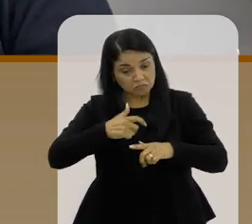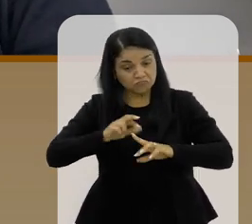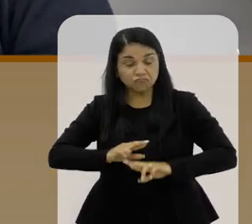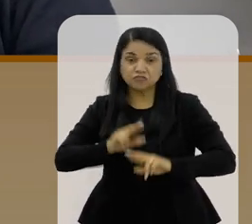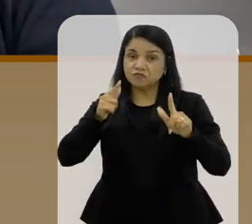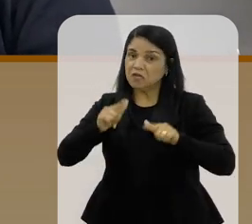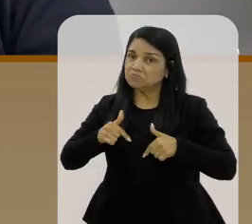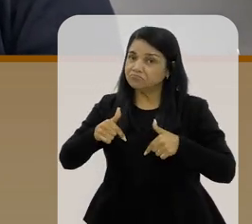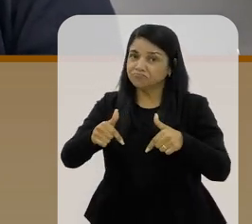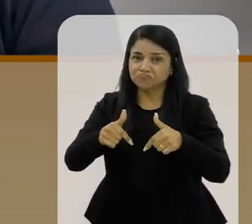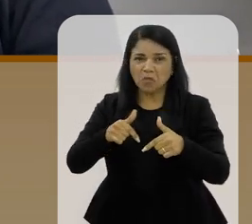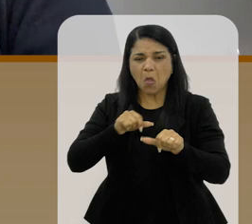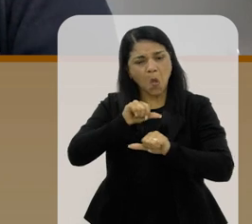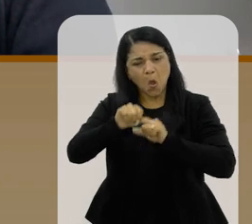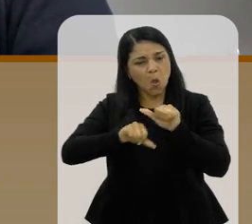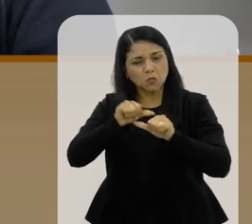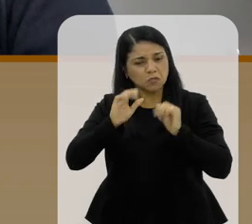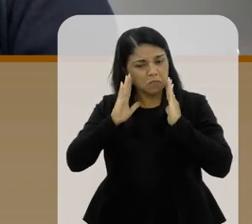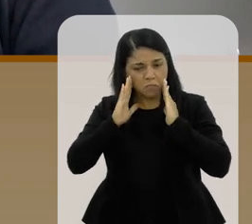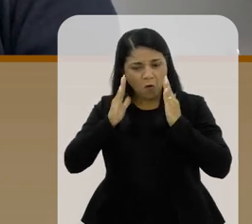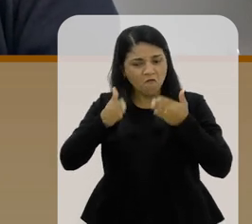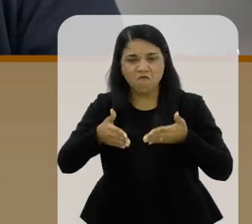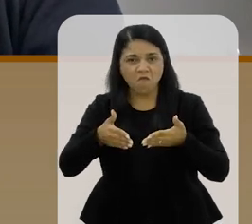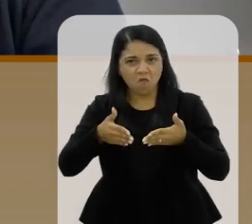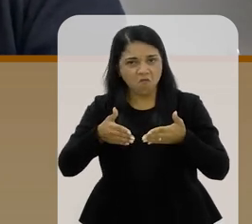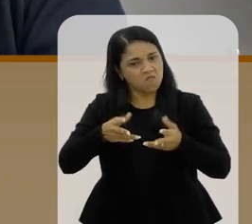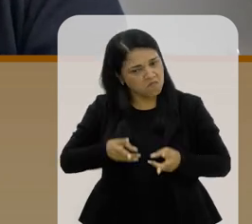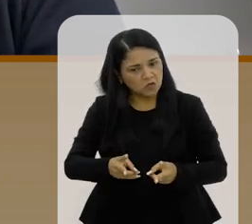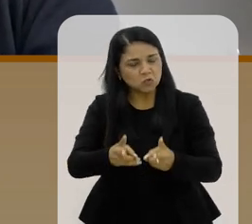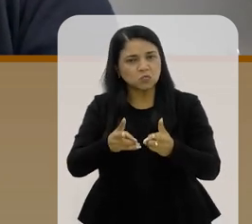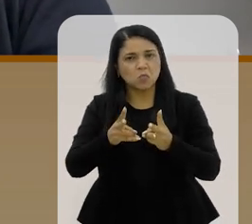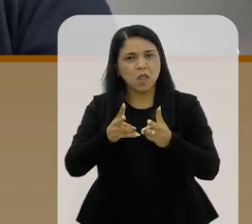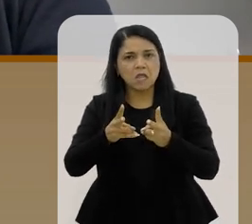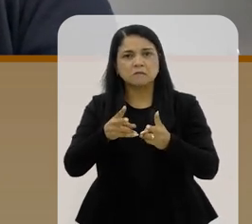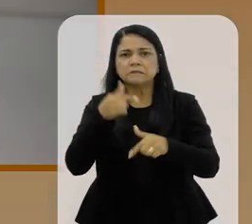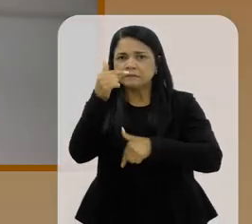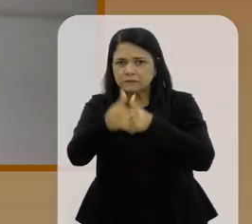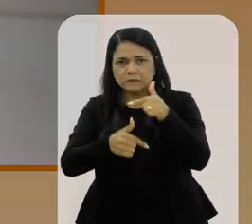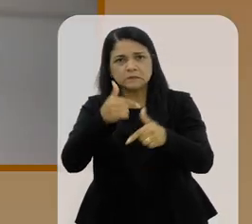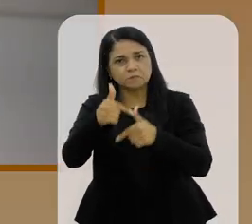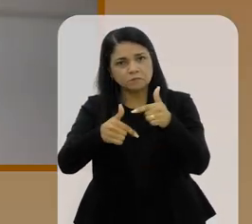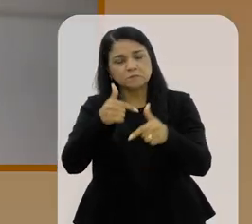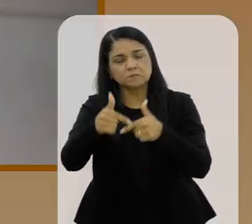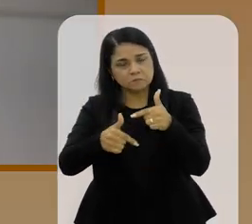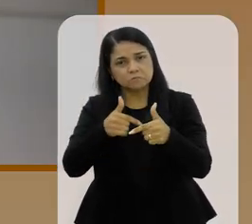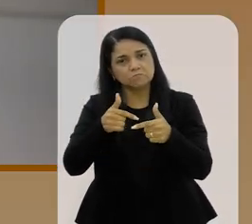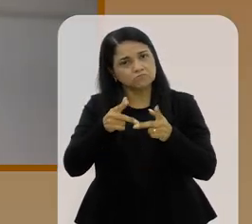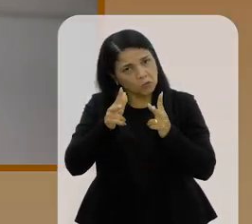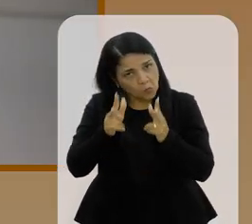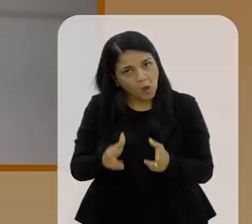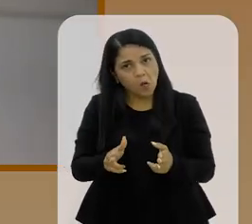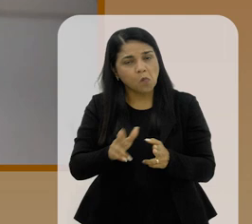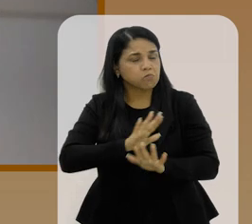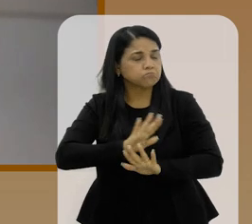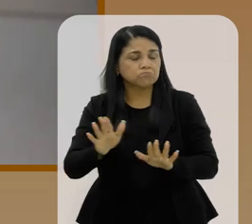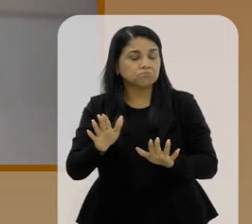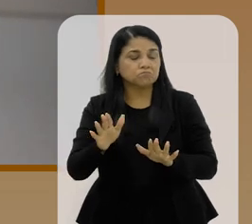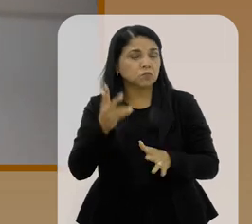diferente. Eu acho que eu não mudei particularmente muito a direção que eu estava fazendo. Eu continuei trabalhando basicamente da mesma